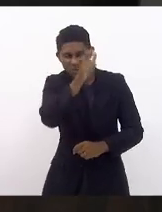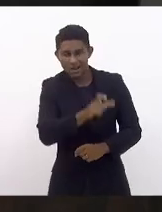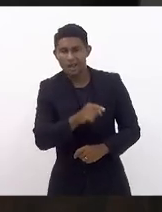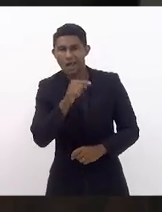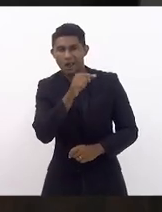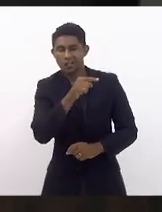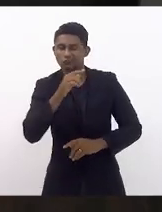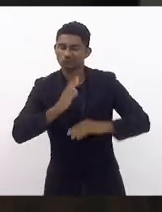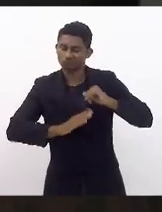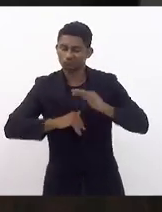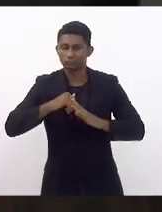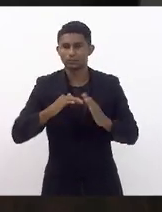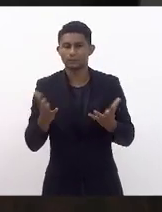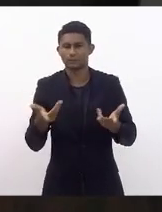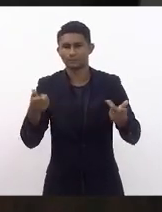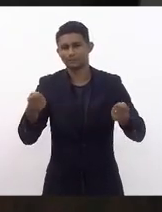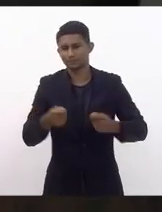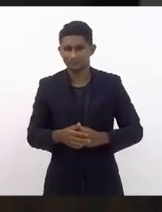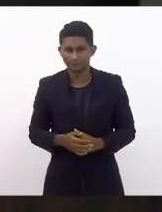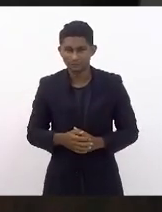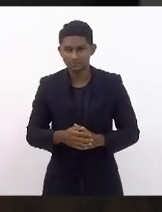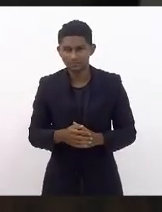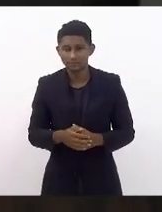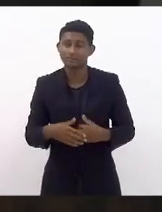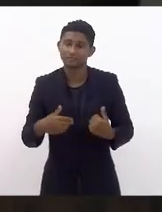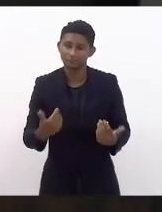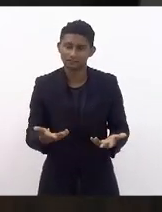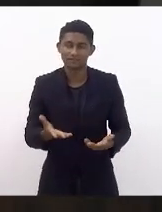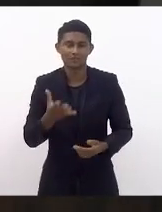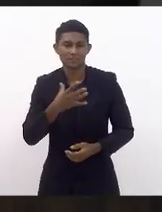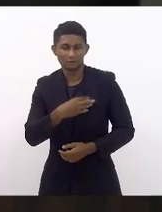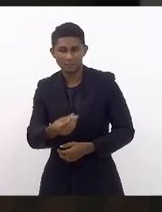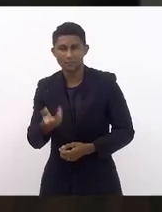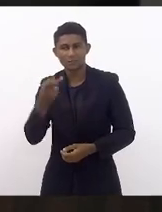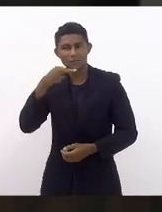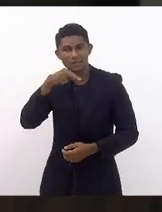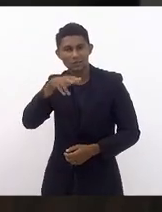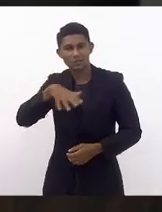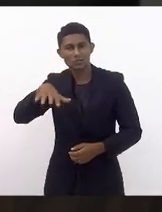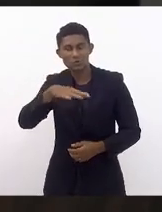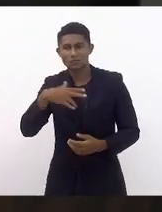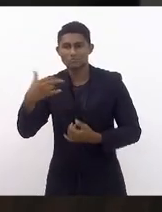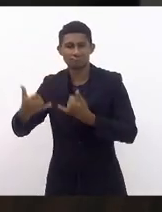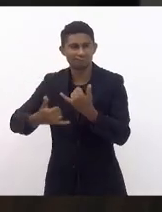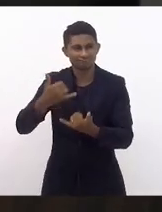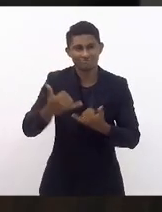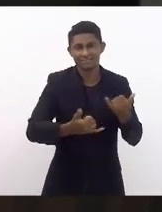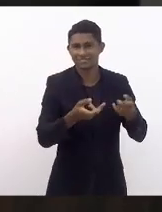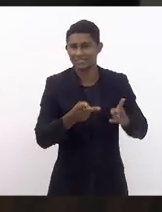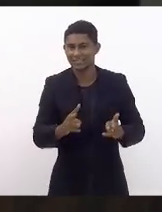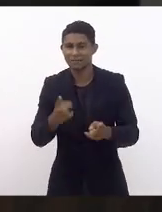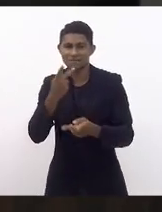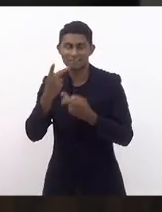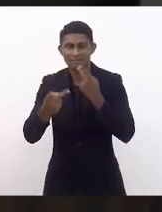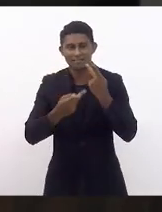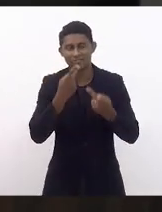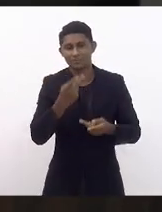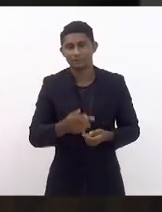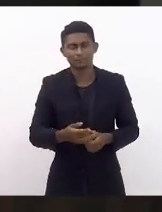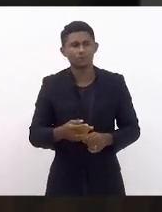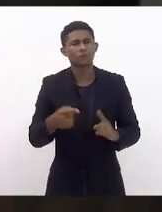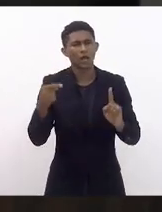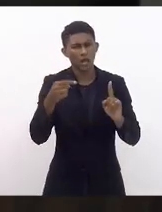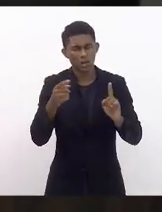extremosa. Motivos de brincadeira entre os filhos e netos. O Dr. Mário Vaz incentivou os filhos a